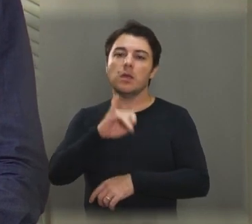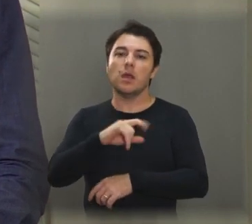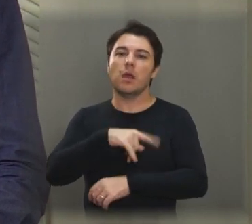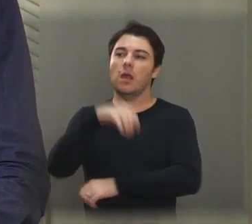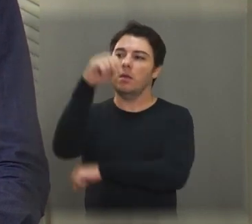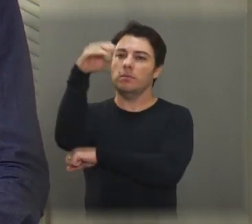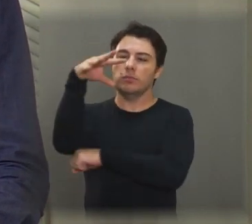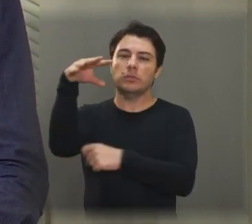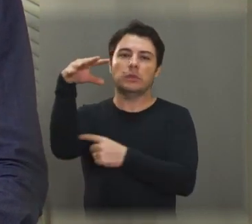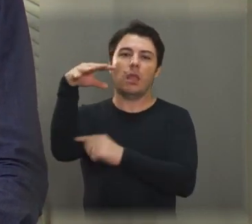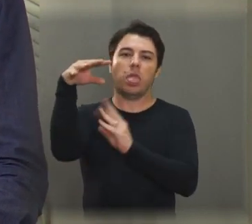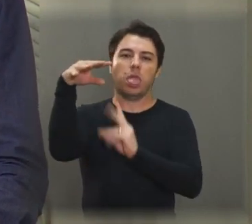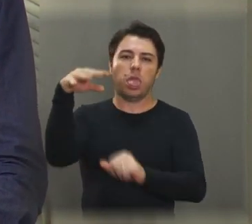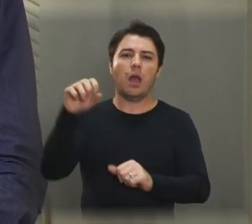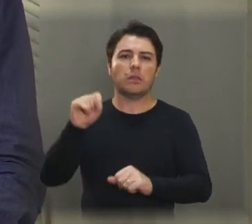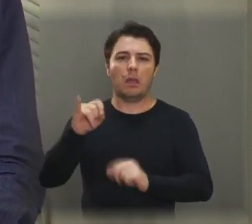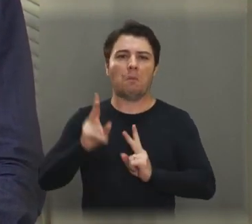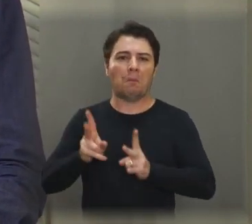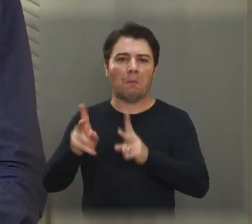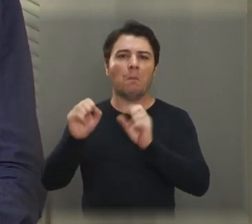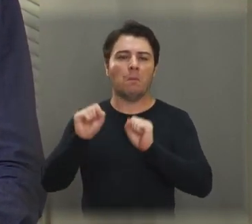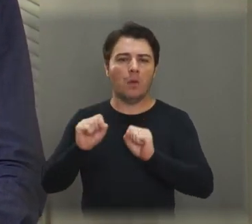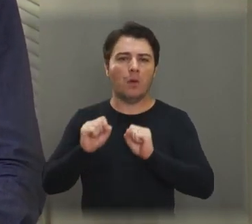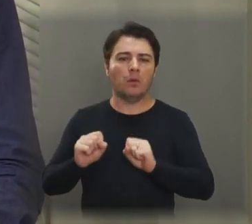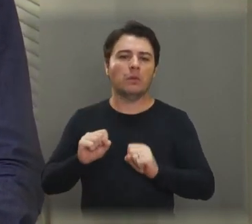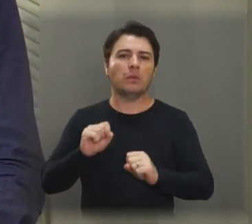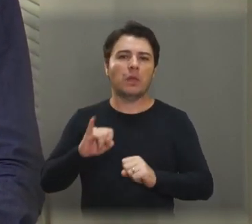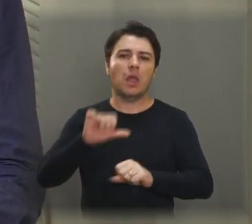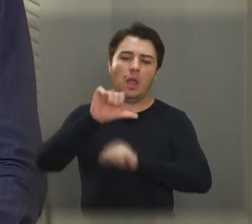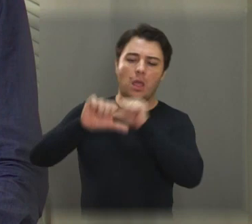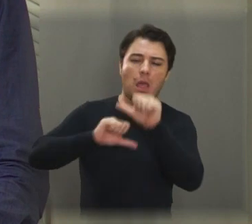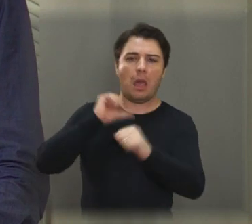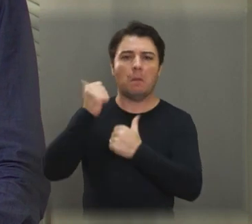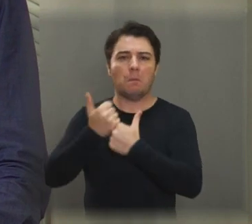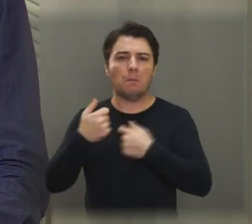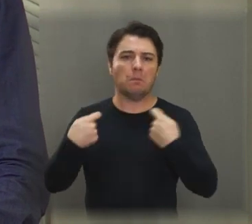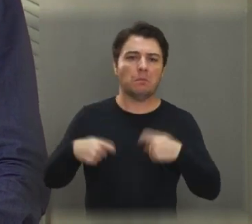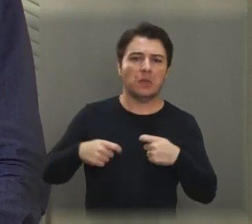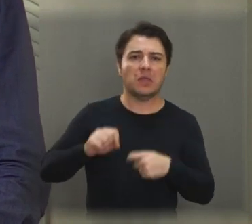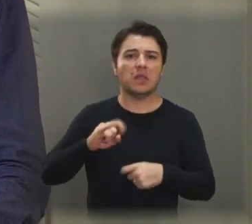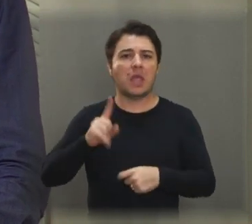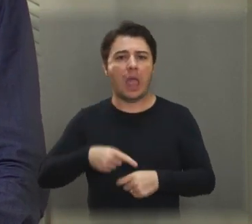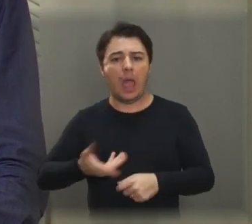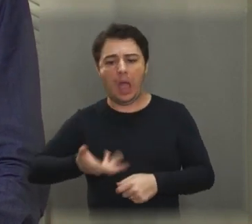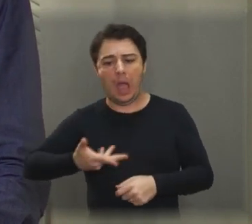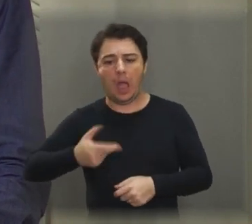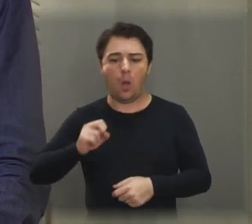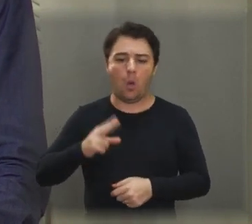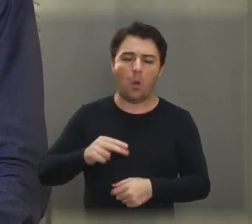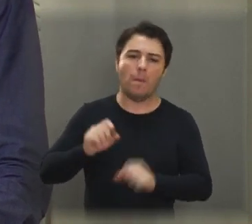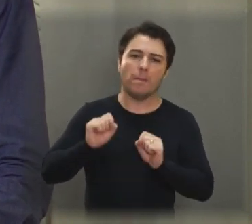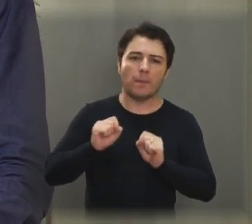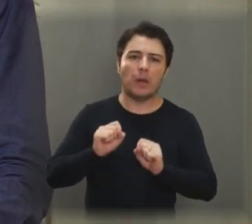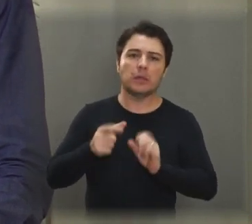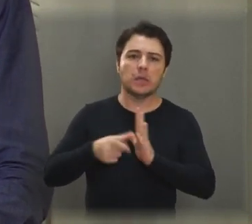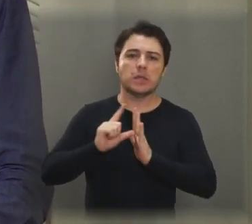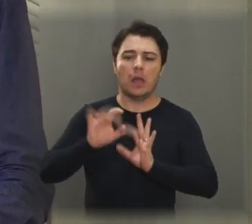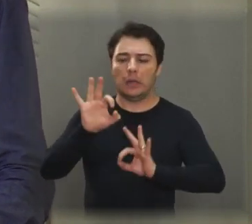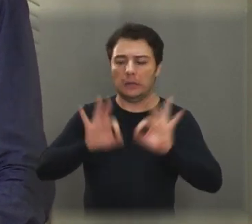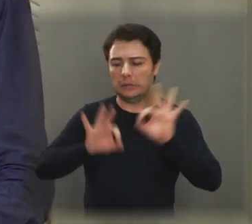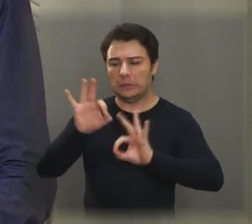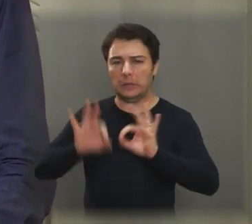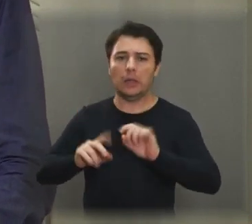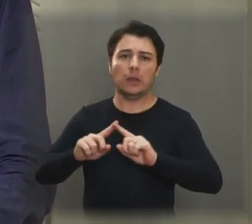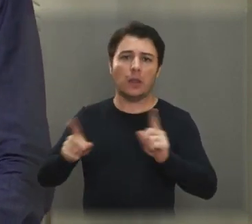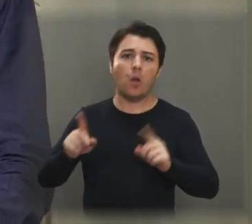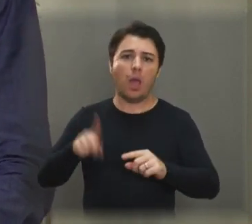podres e o esporte ainda tem condições de uso se os Portes se precisam ser trocados se é uma ação emergencial se é uma ação planejada e